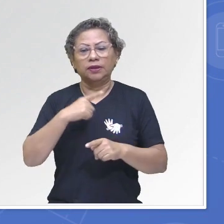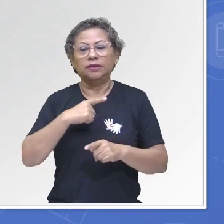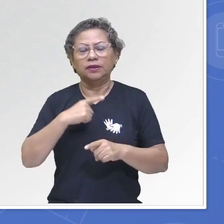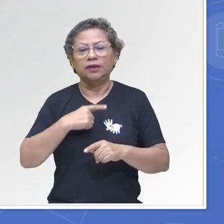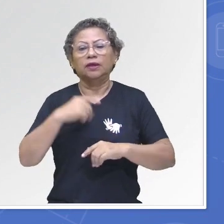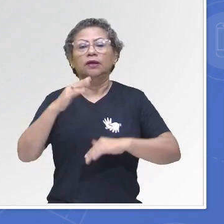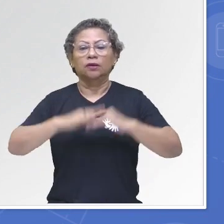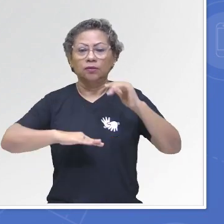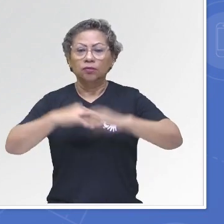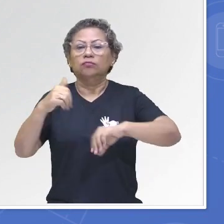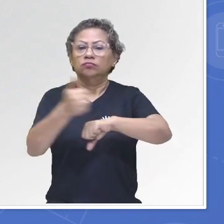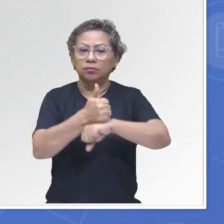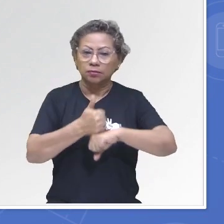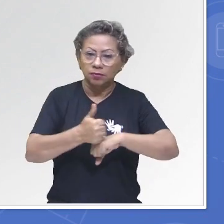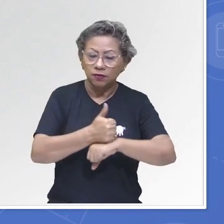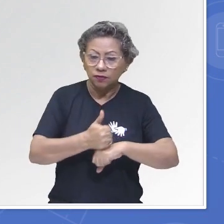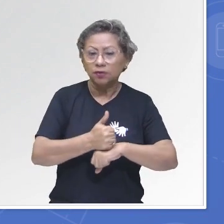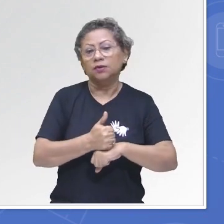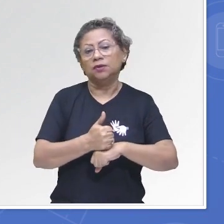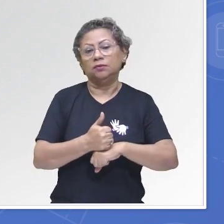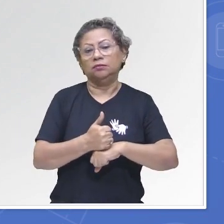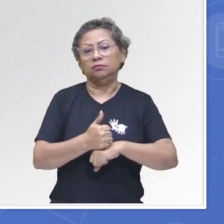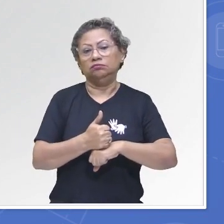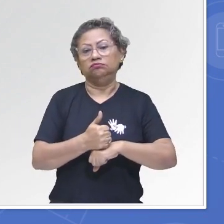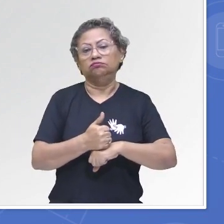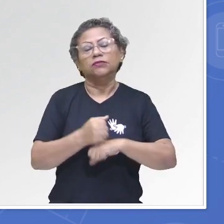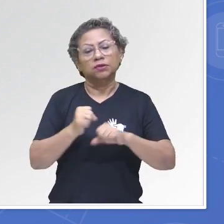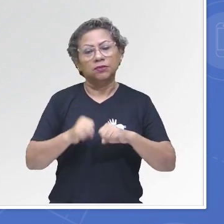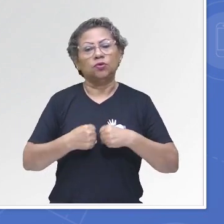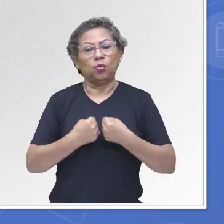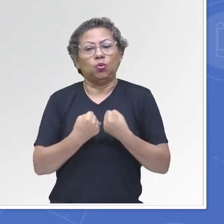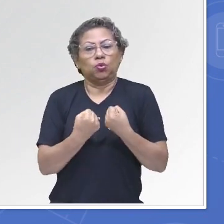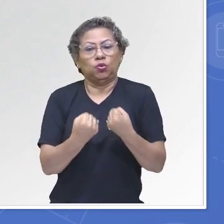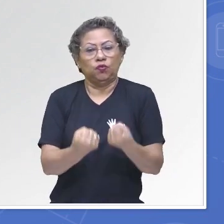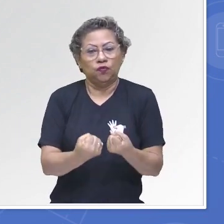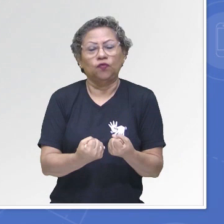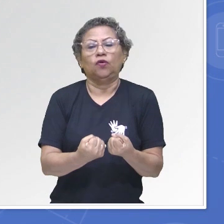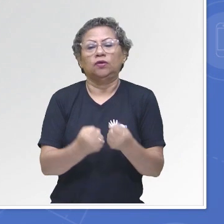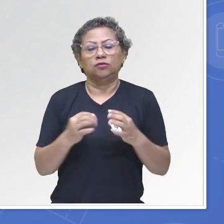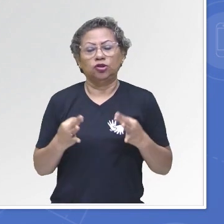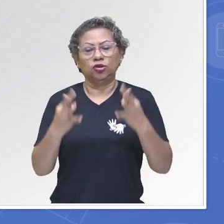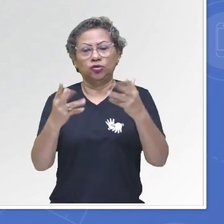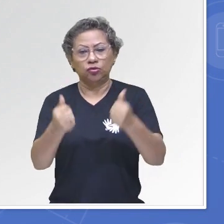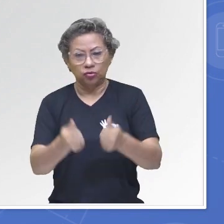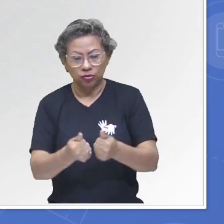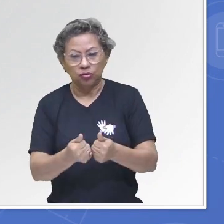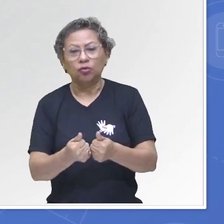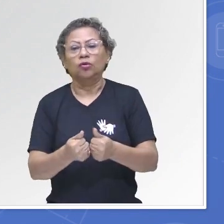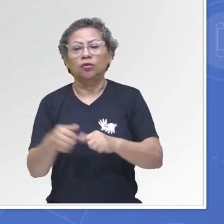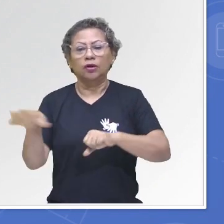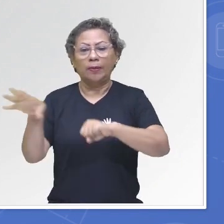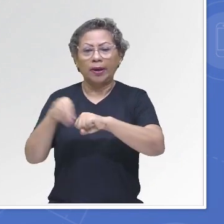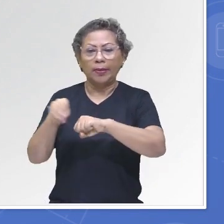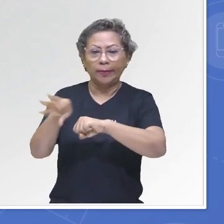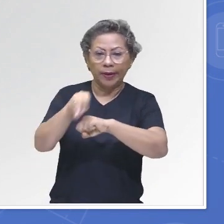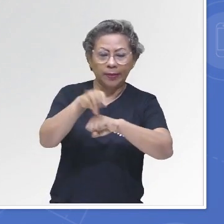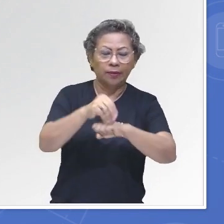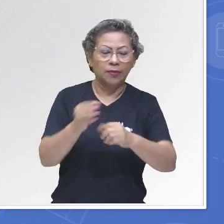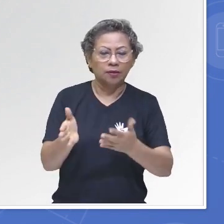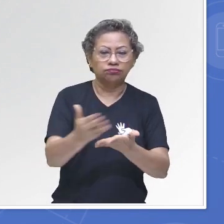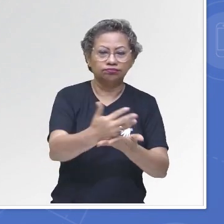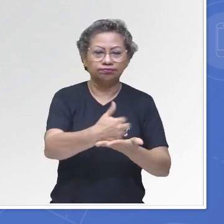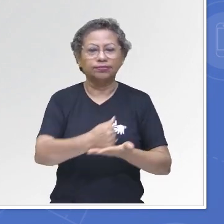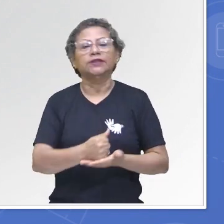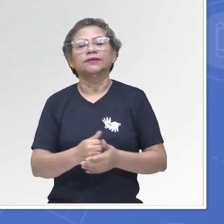aí o trabalho braçal de coletar essas informações. Então, imagine você ter que por